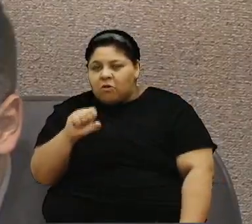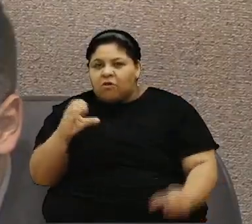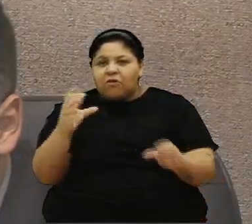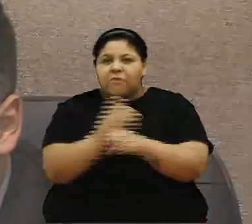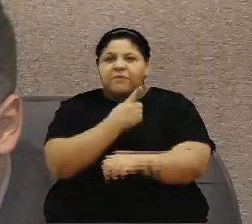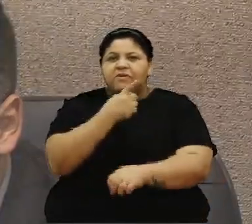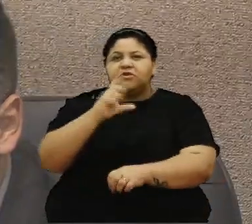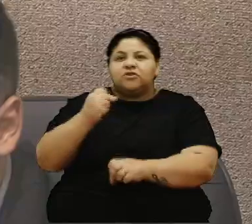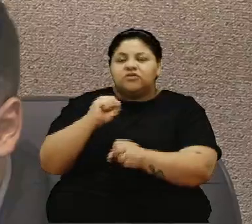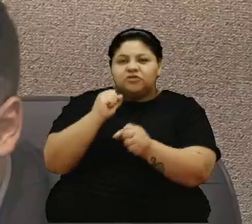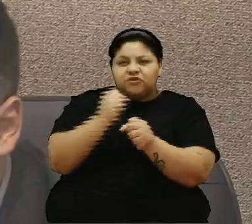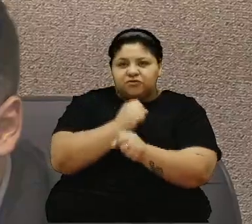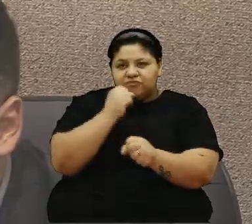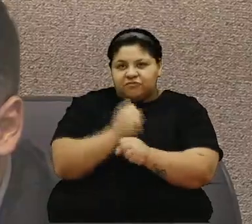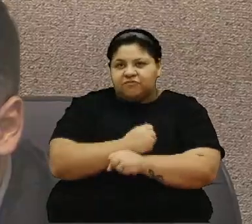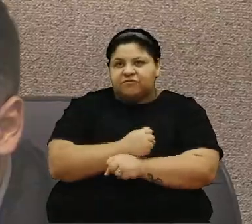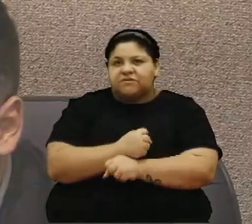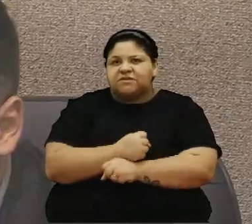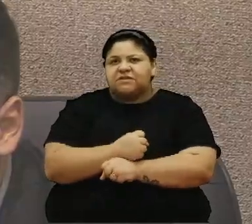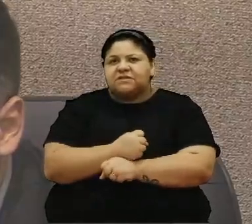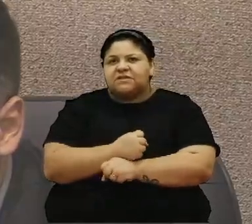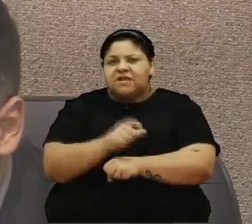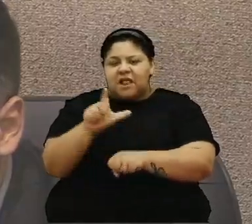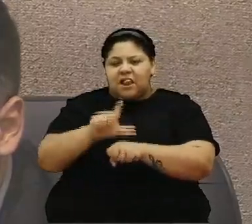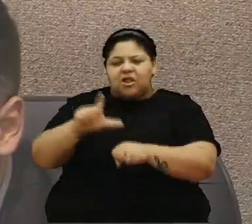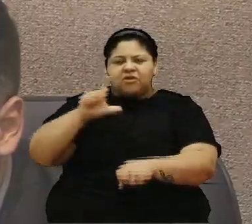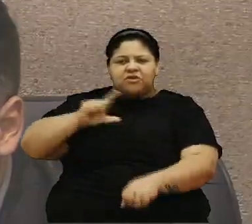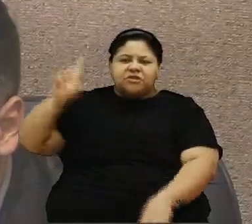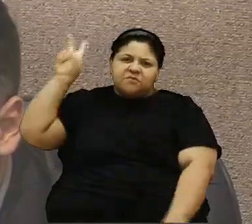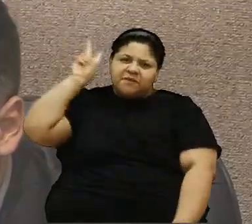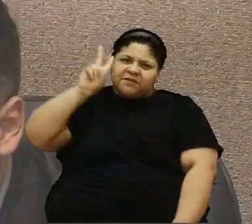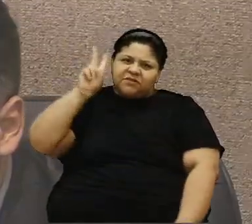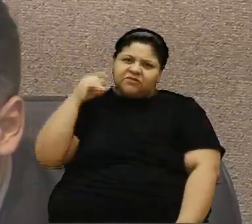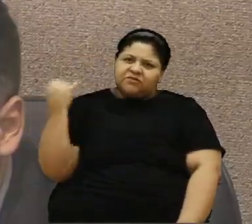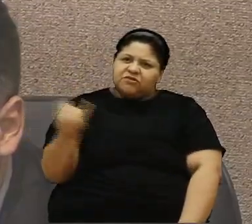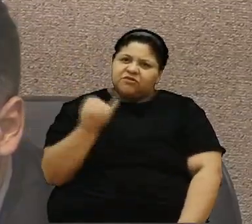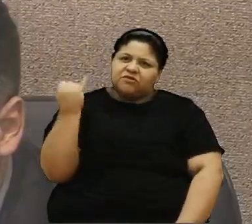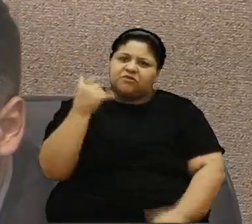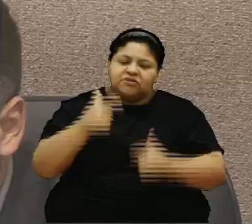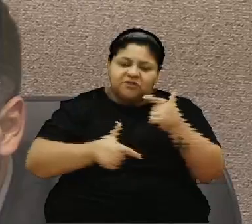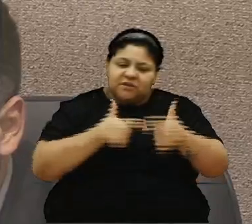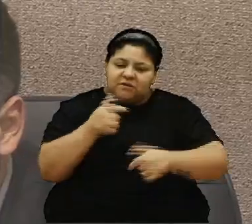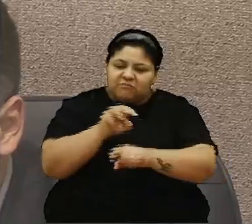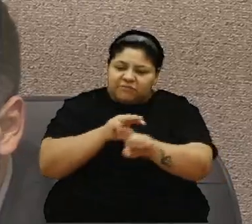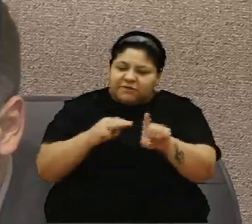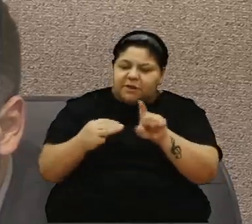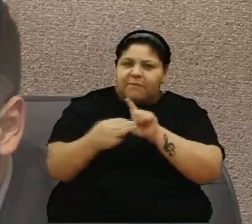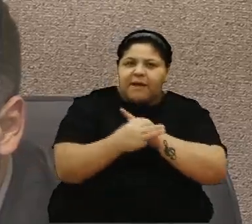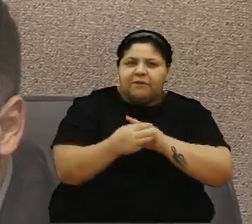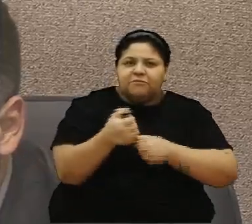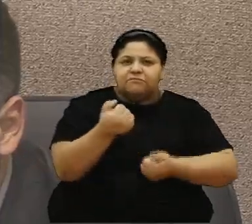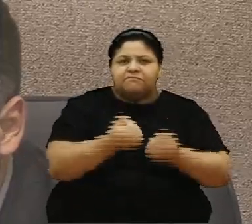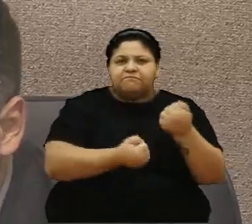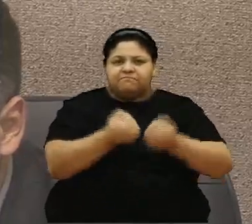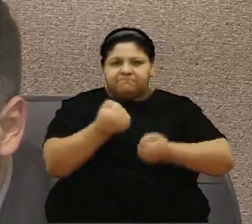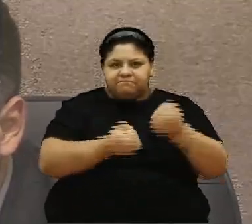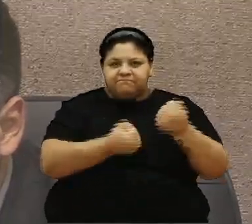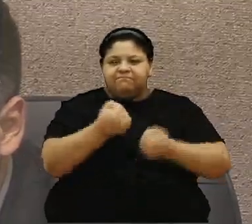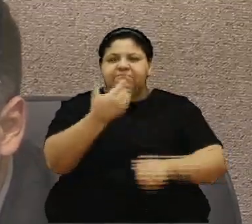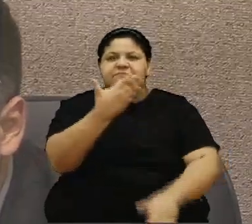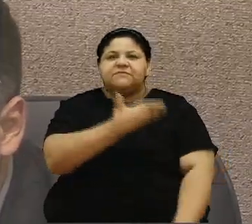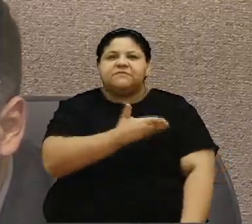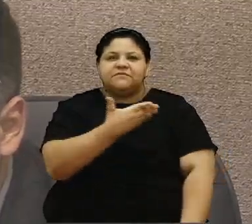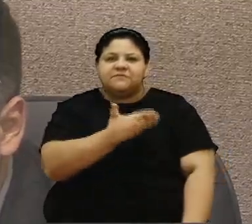tem uma história muito importante de dedicação no mercado de veículos. São amigos